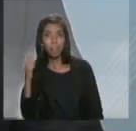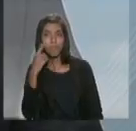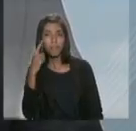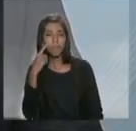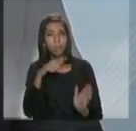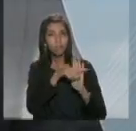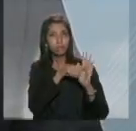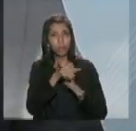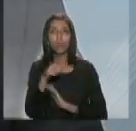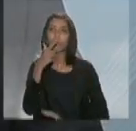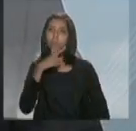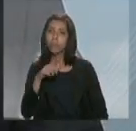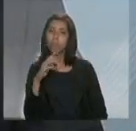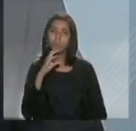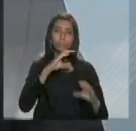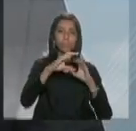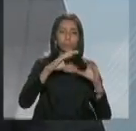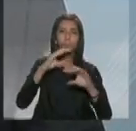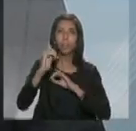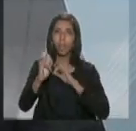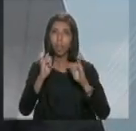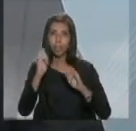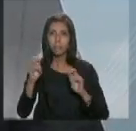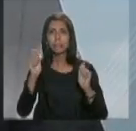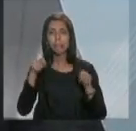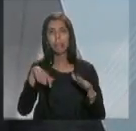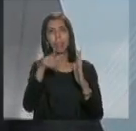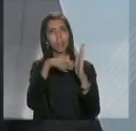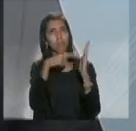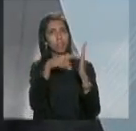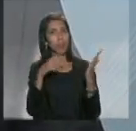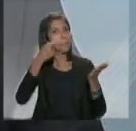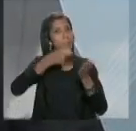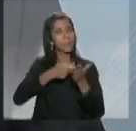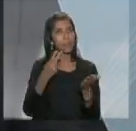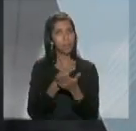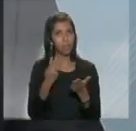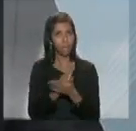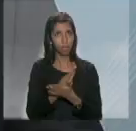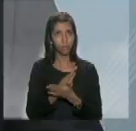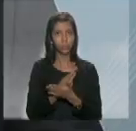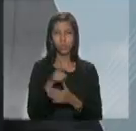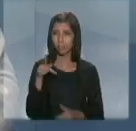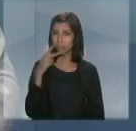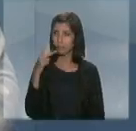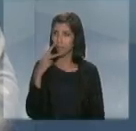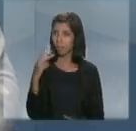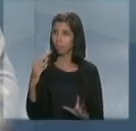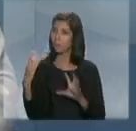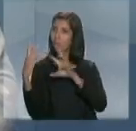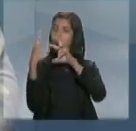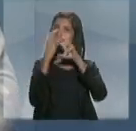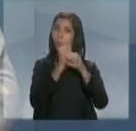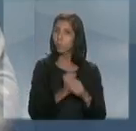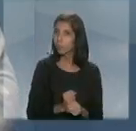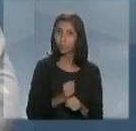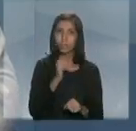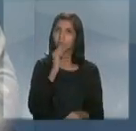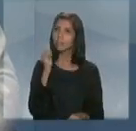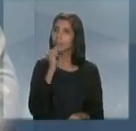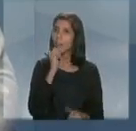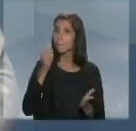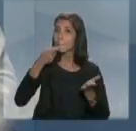de seus pareceres, ele consegue comunicar isso para o jurisdicionado e ele pode suspender um pagamento irregular. Você fala no caso da acumulação, por